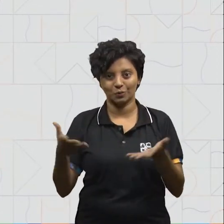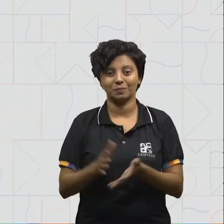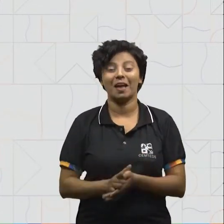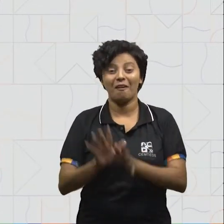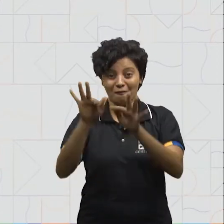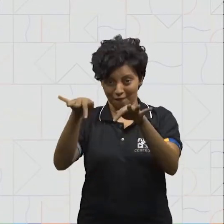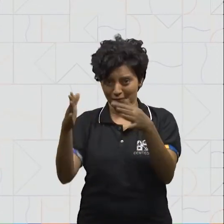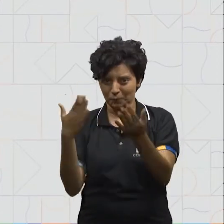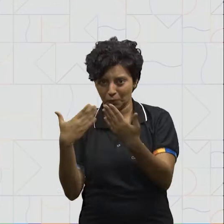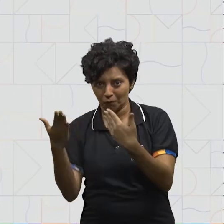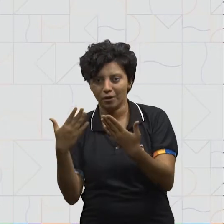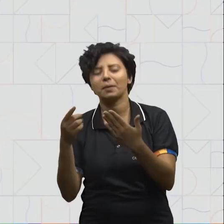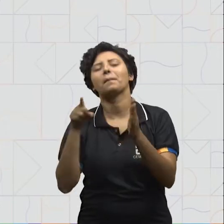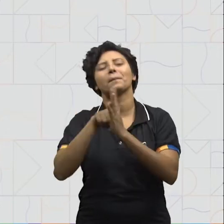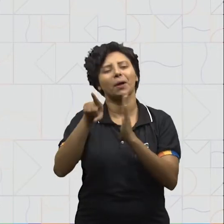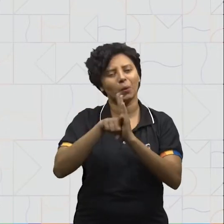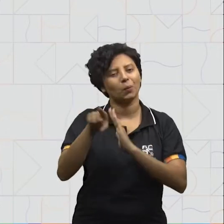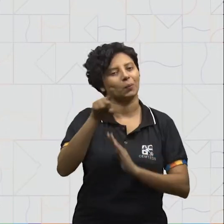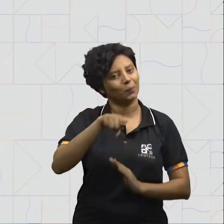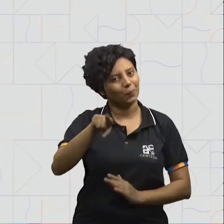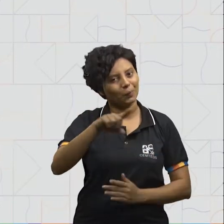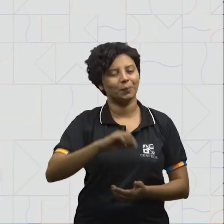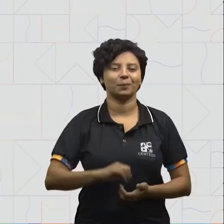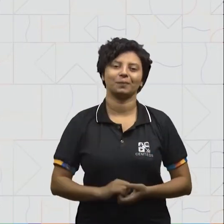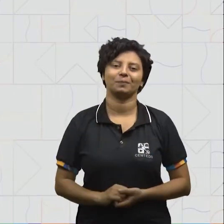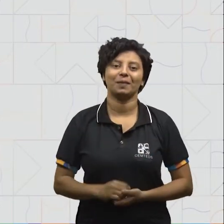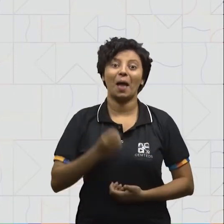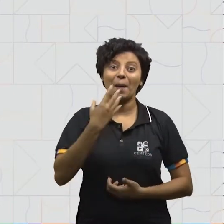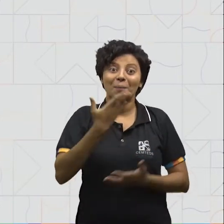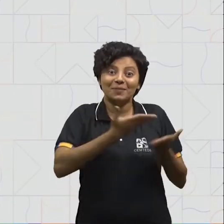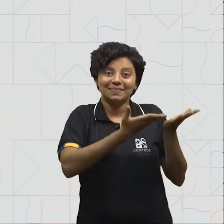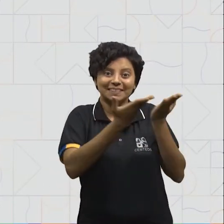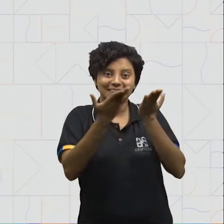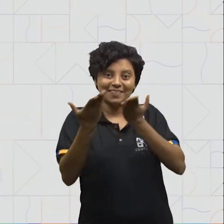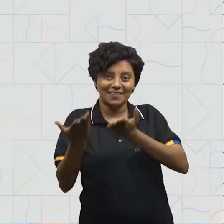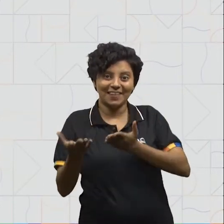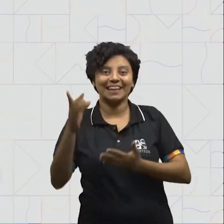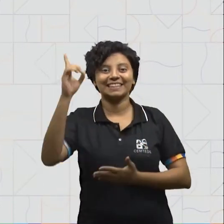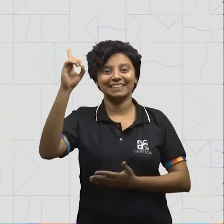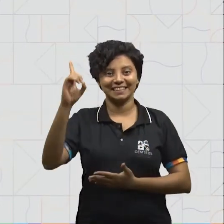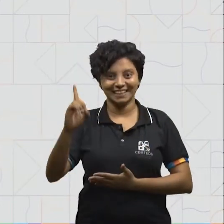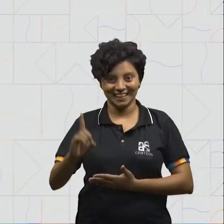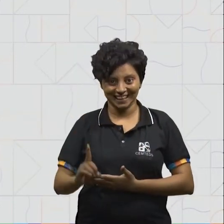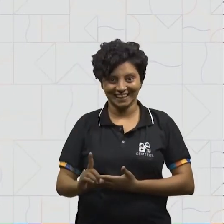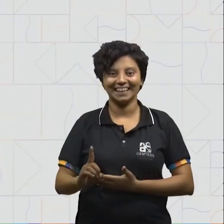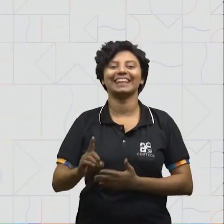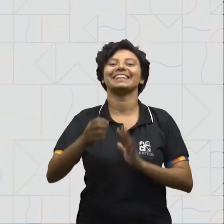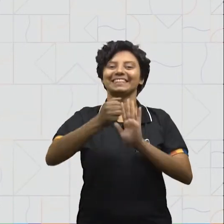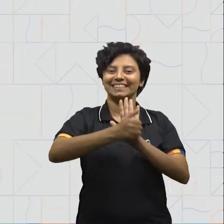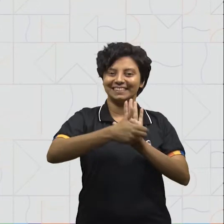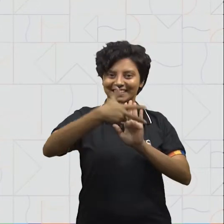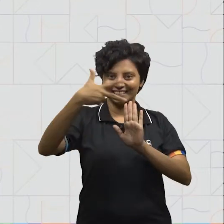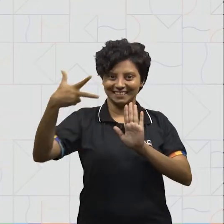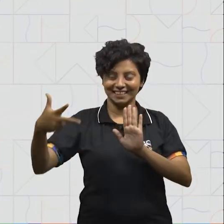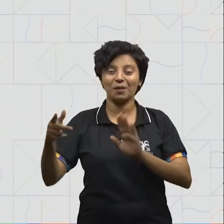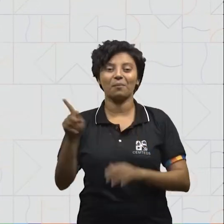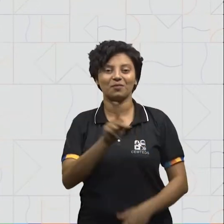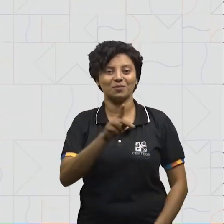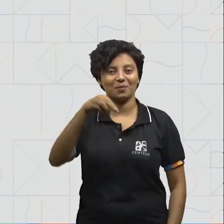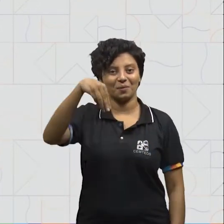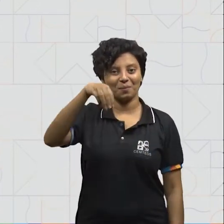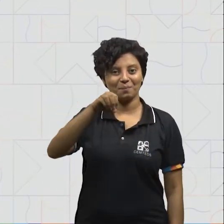Ao final do diálogo, farei algumas perguntinhas. Dê as boas-vindas à diretora do Centro de Mídias da